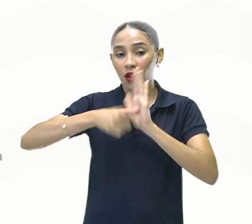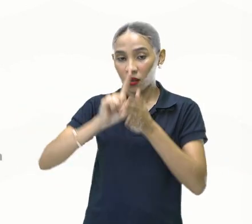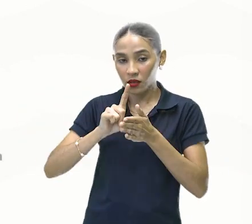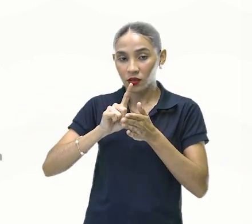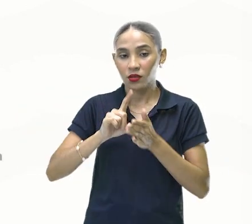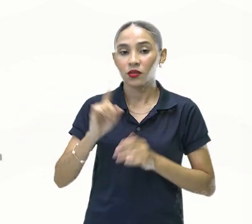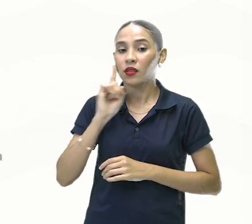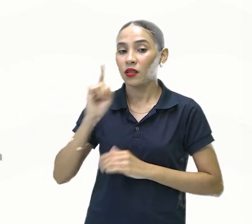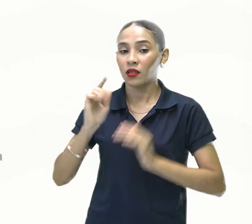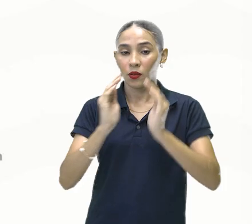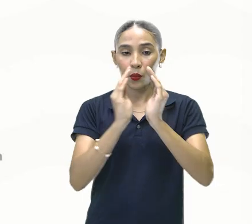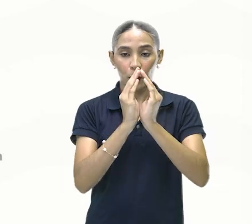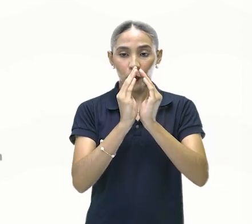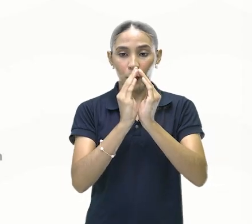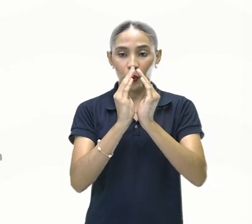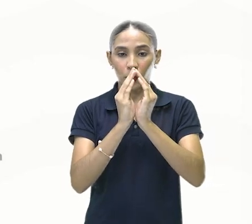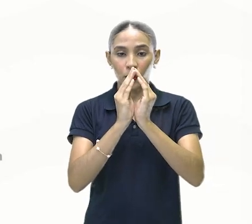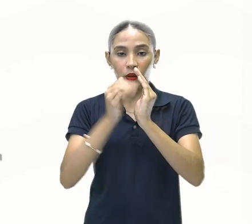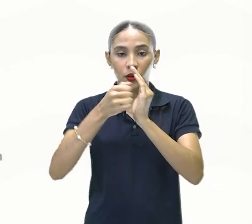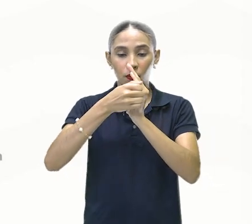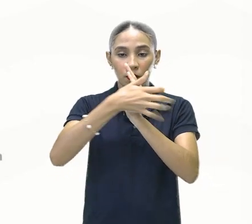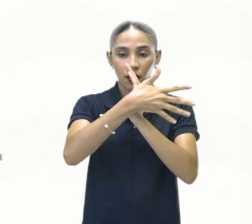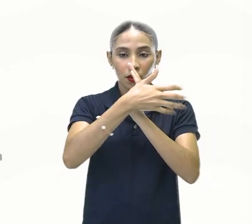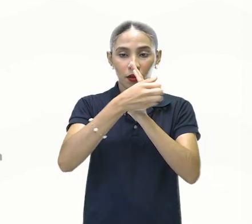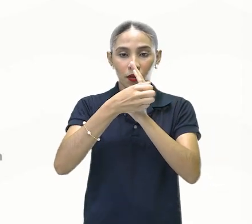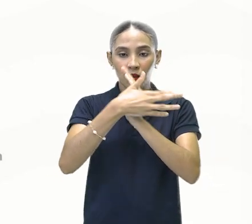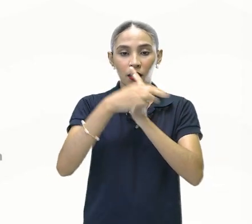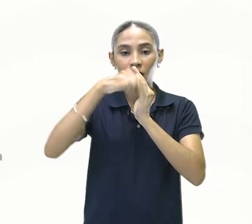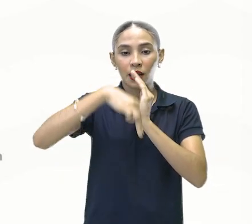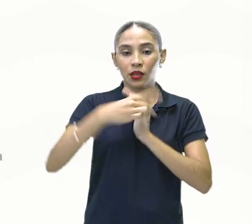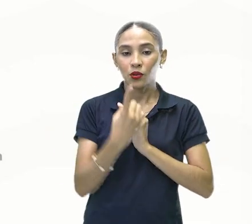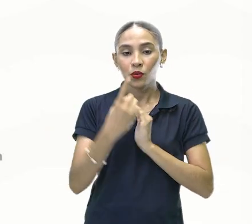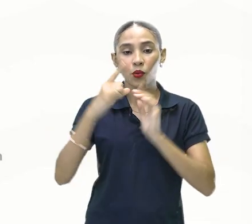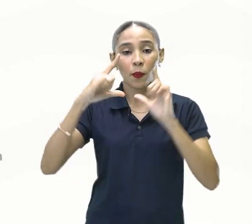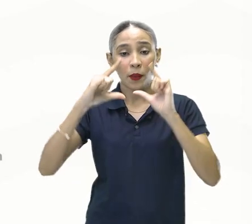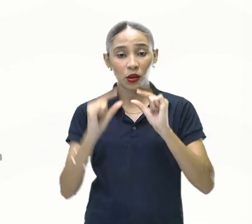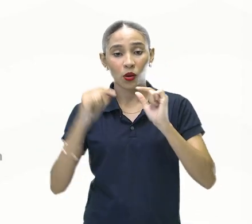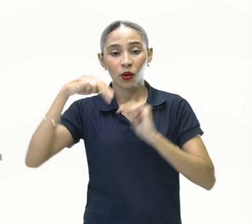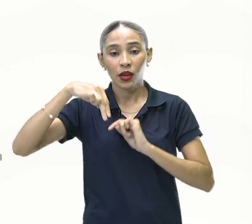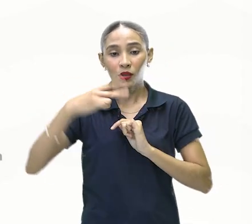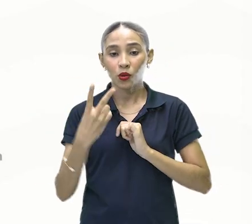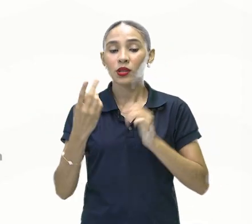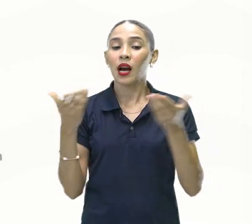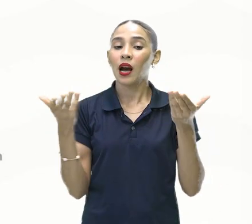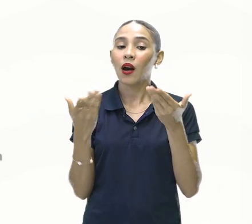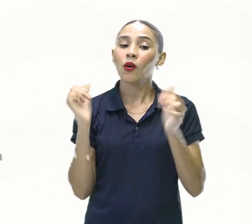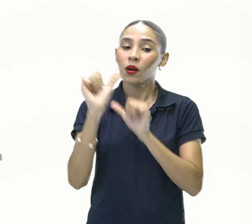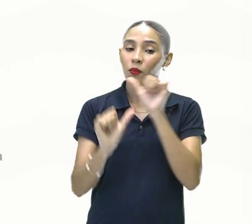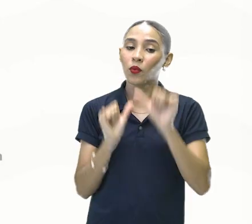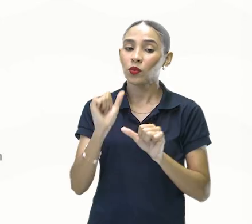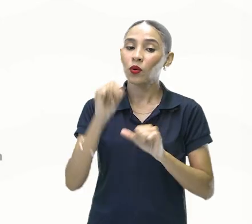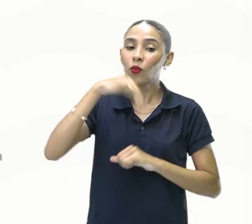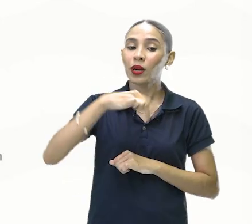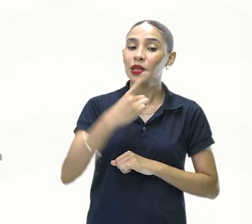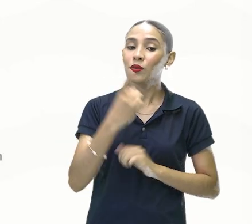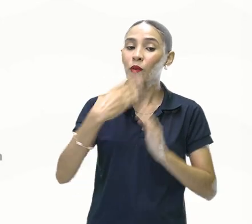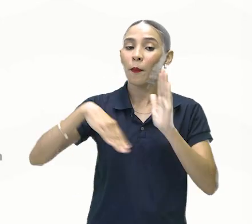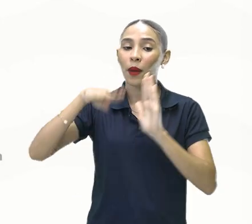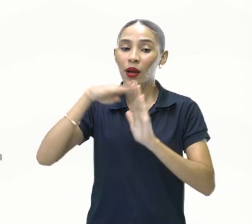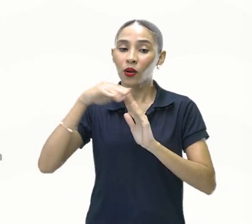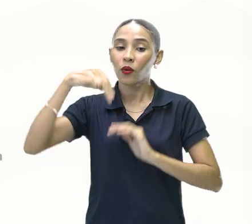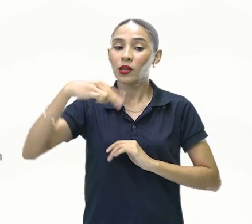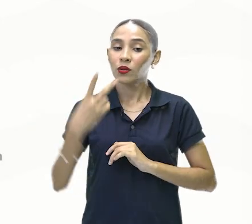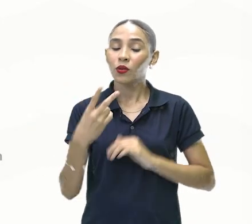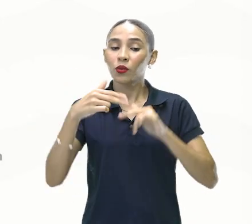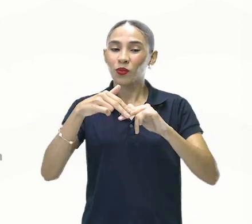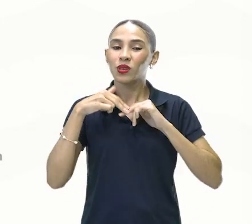caso anterior. Olha aqui, o caso anterior era que o N1 era menor que o N2, agora o N1